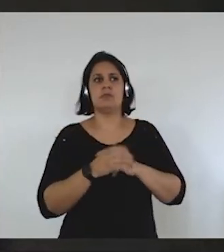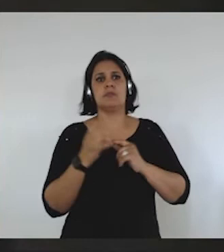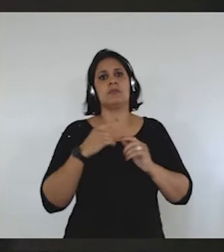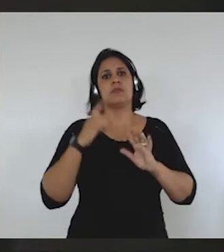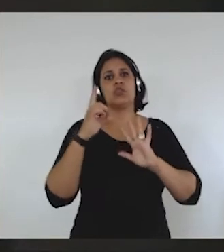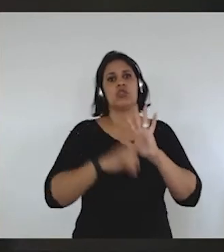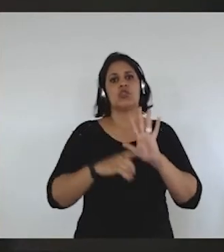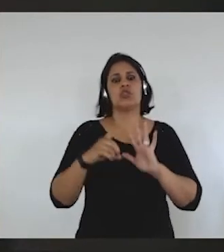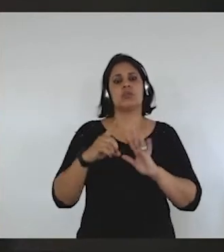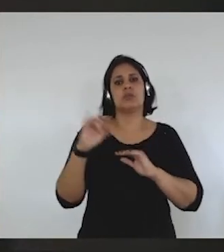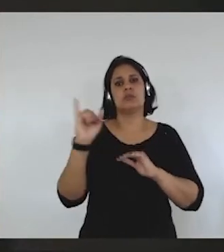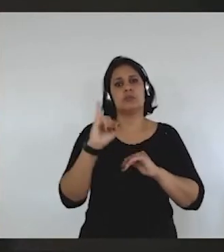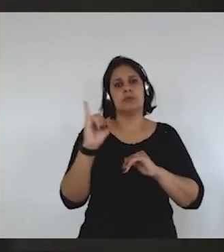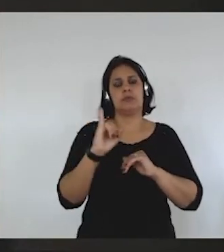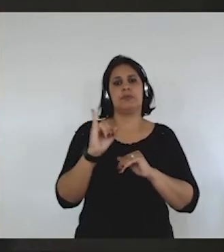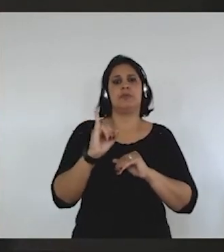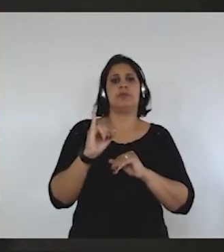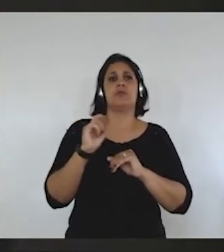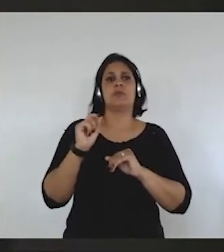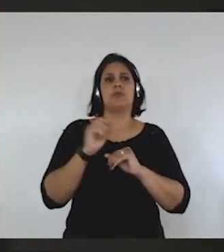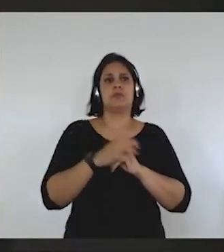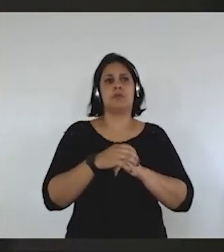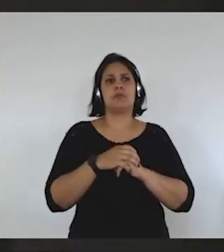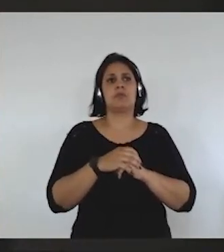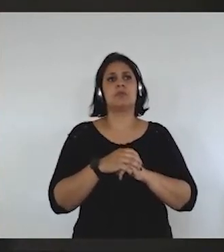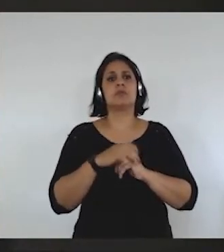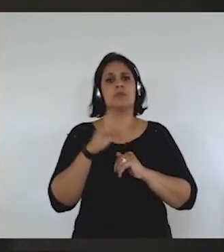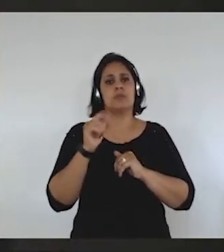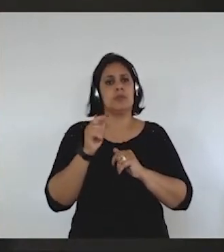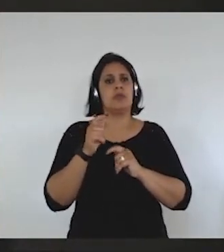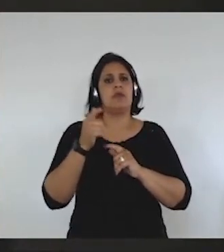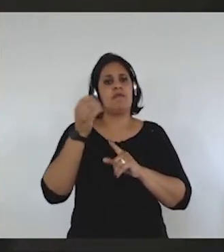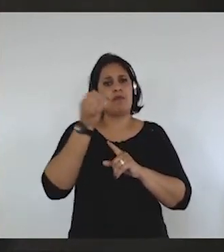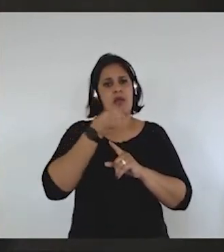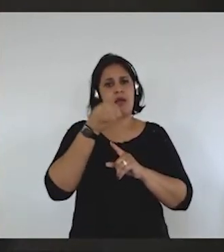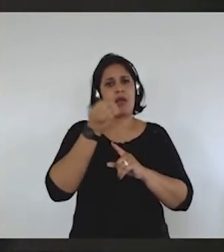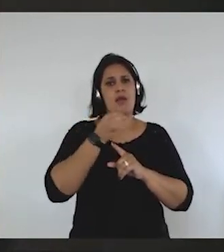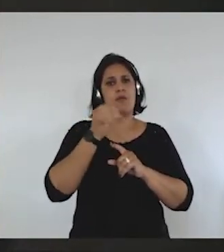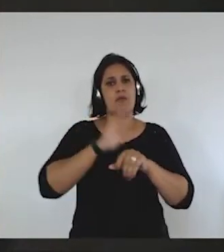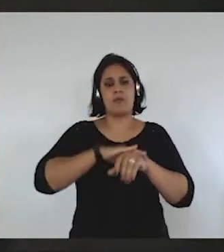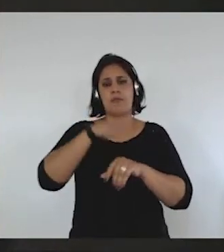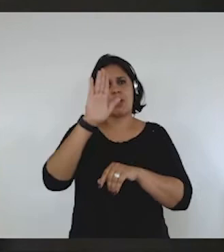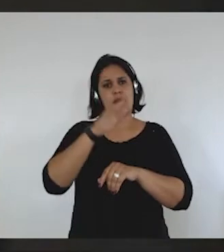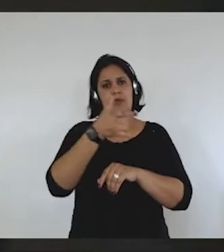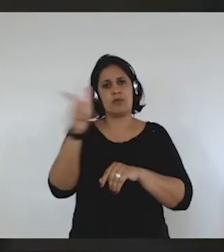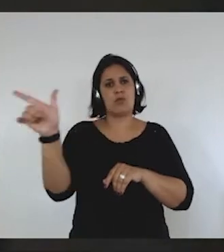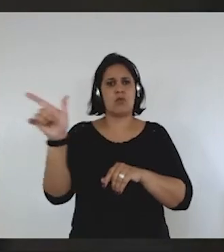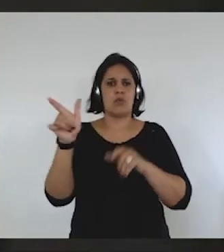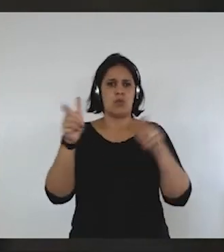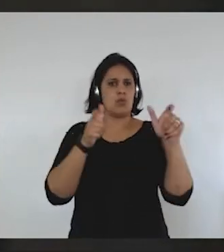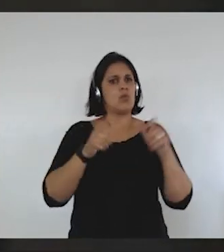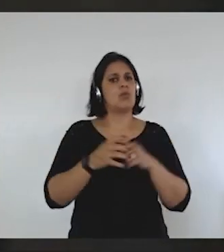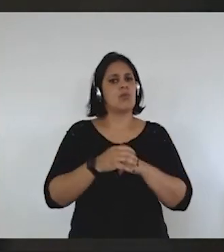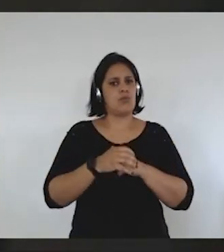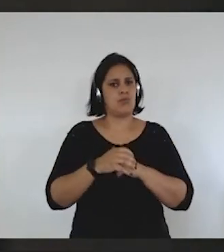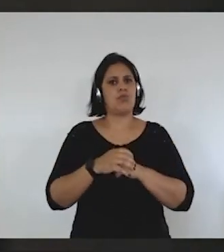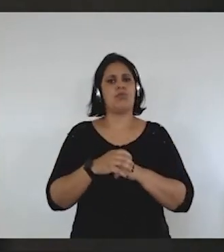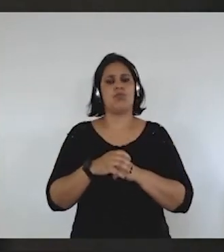internacional têm se mostrado maiores do que as de outros ramos. Então,